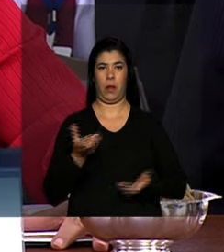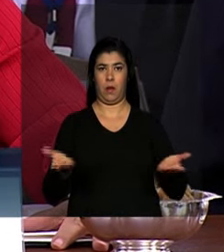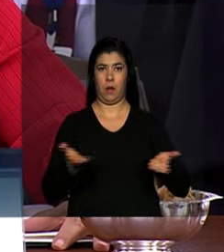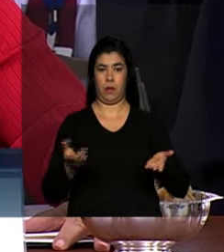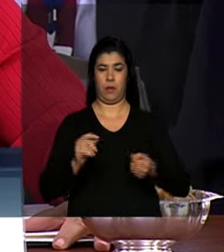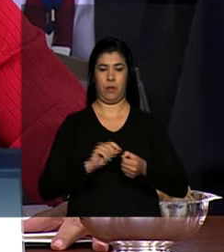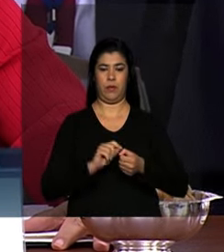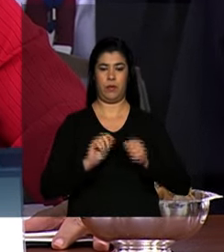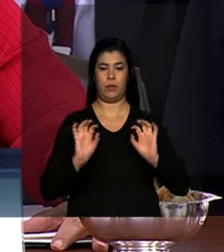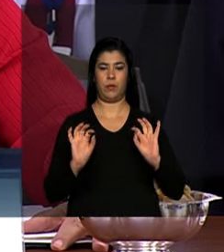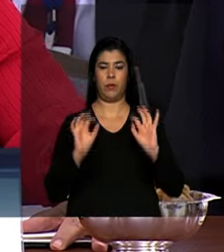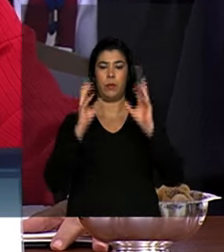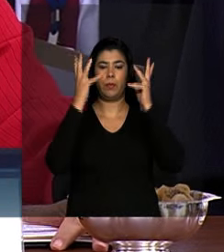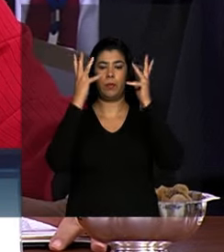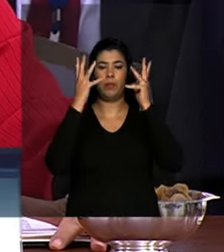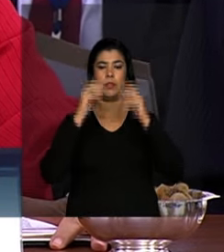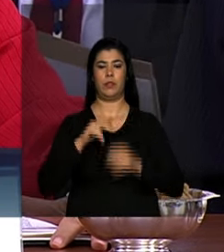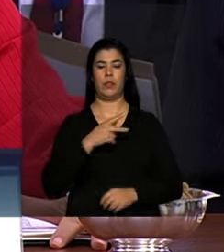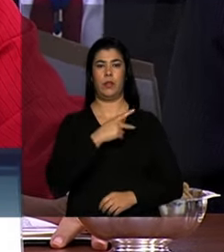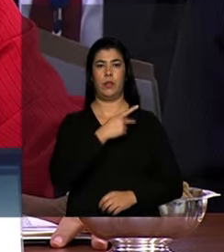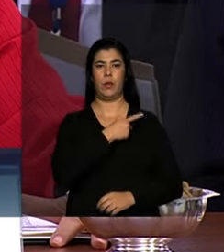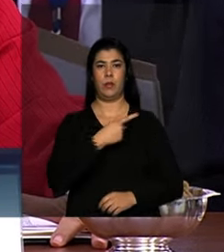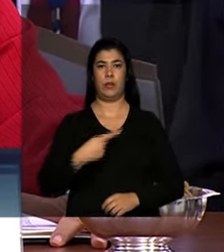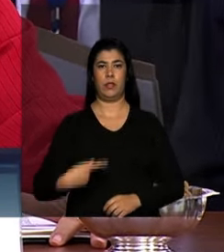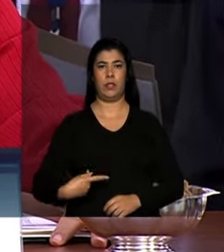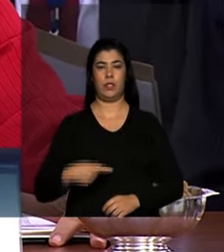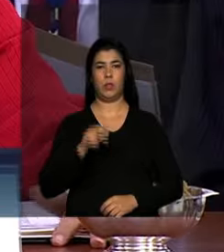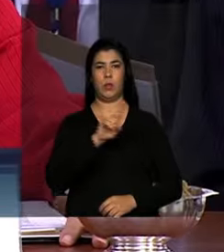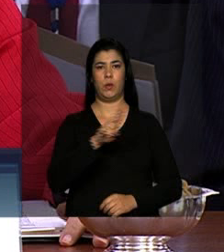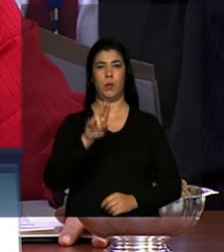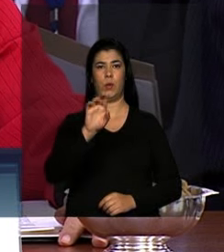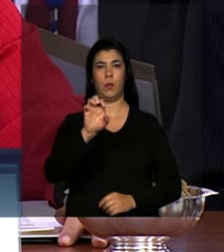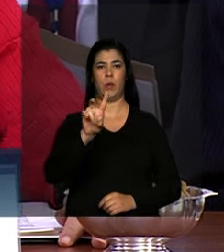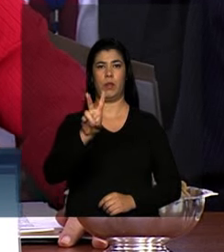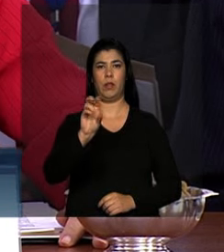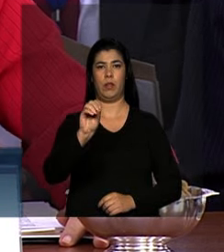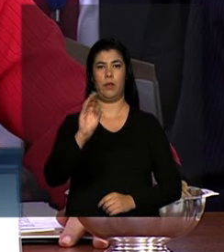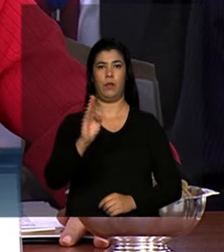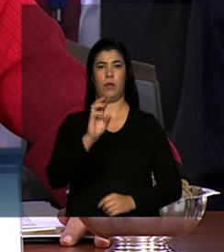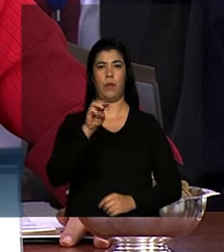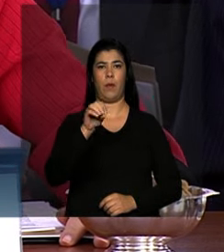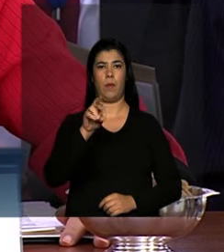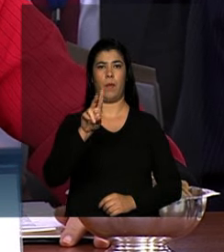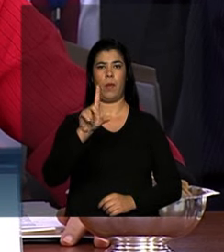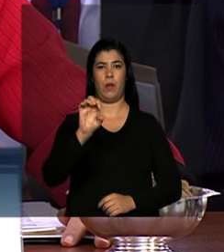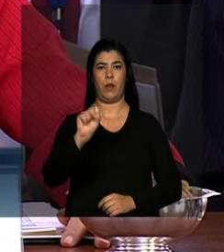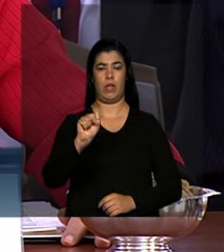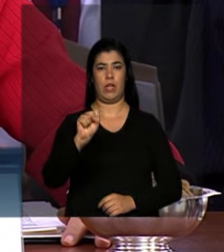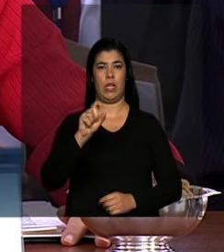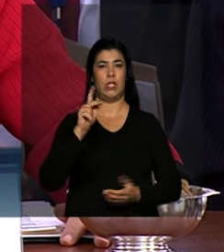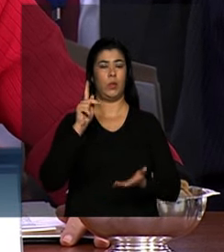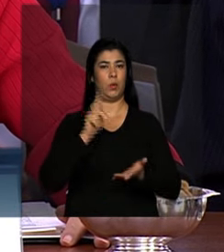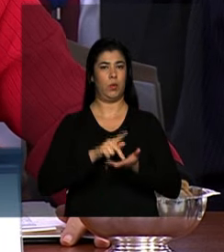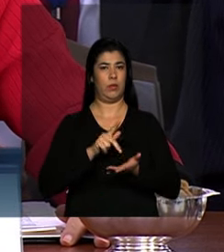homenagear o presidente Evo Morales, que